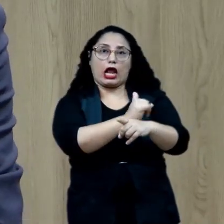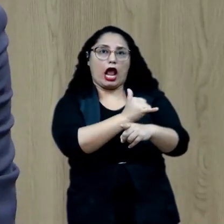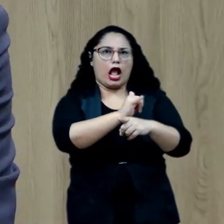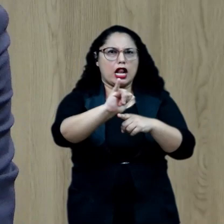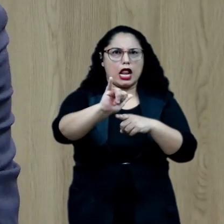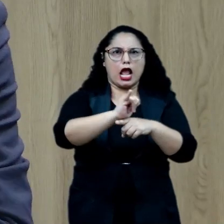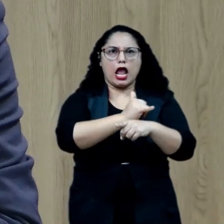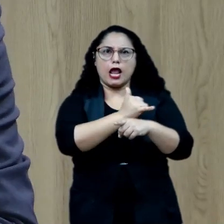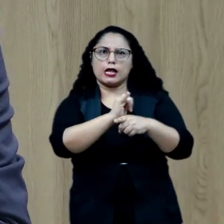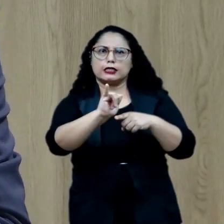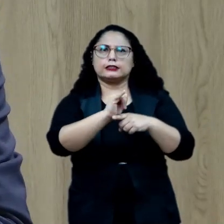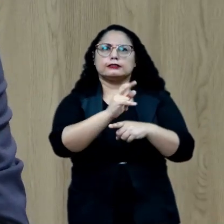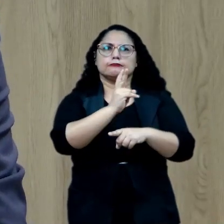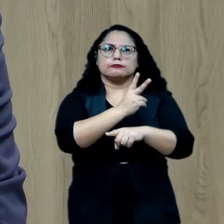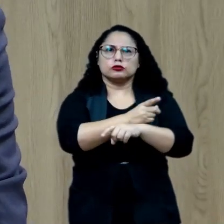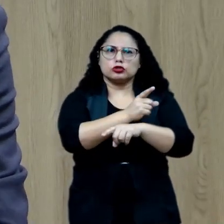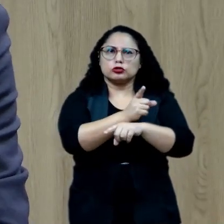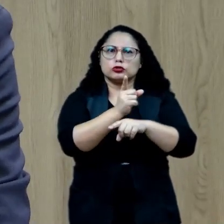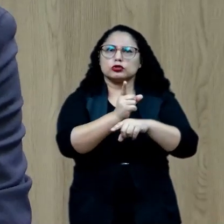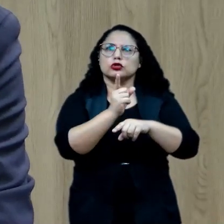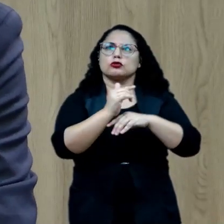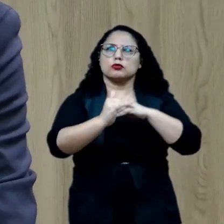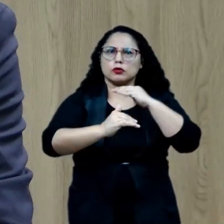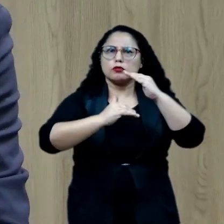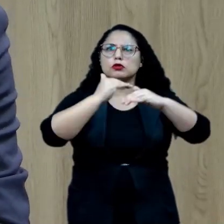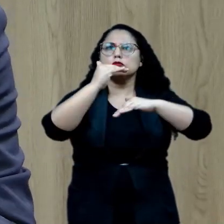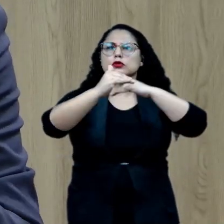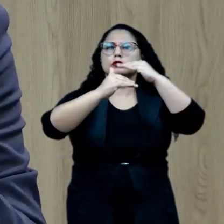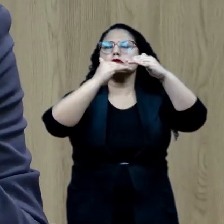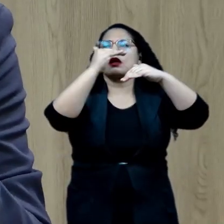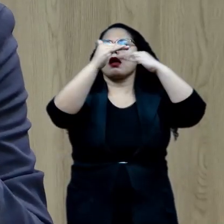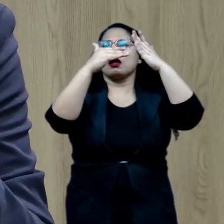que esteja em constante processo de